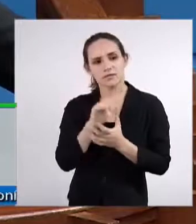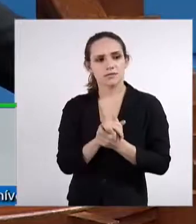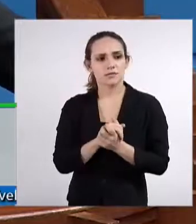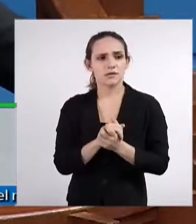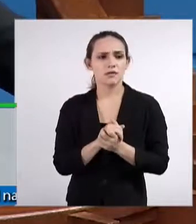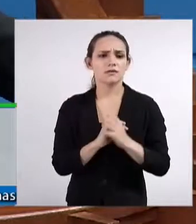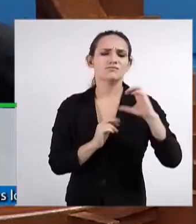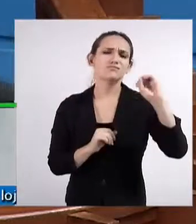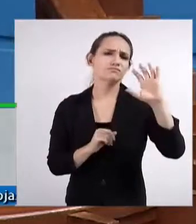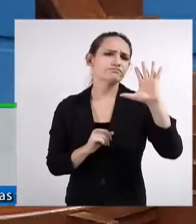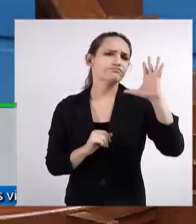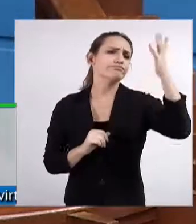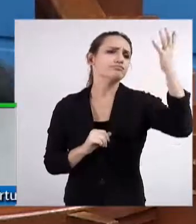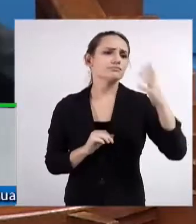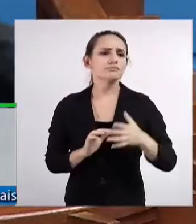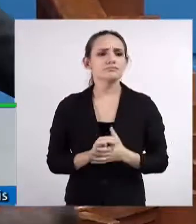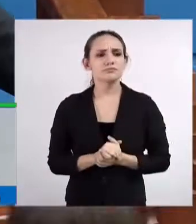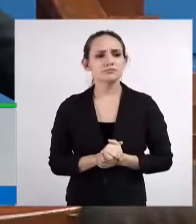uma situação